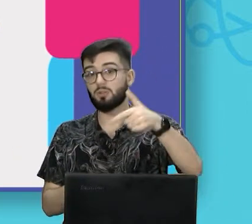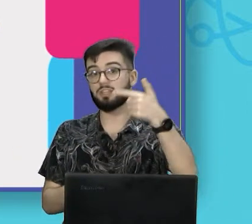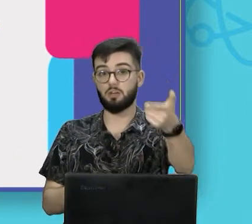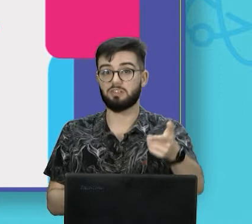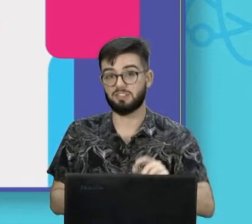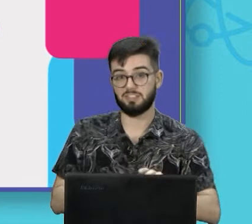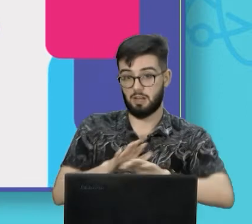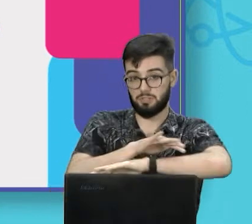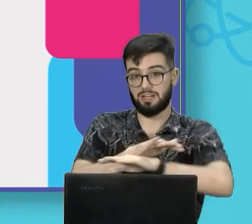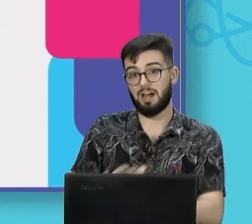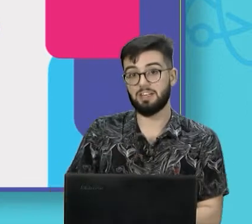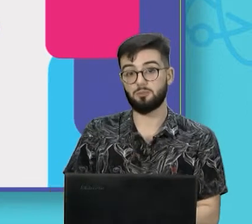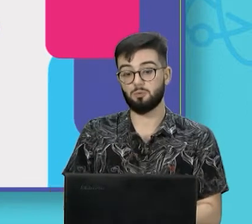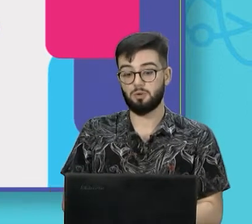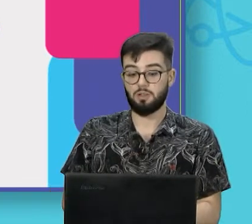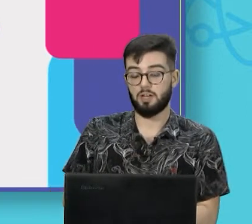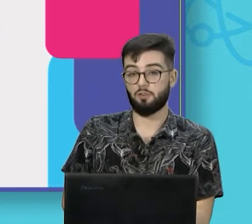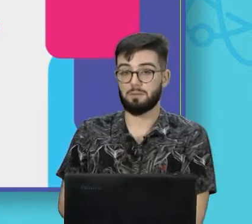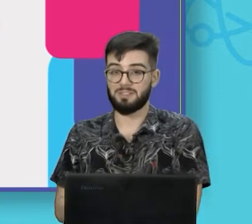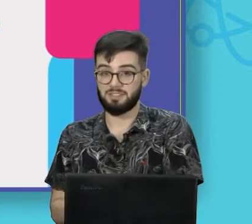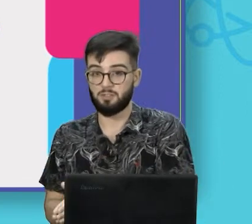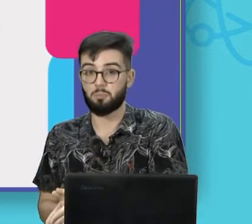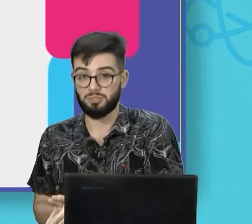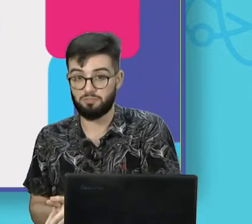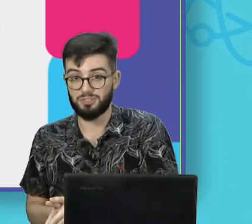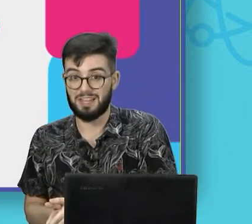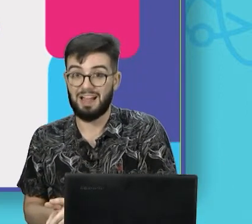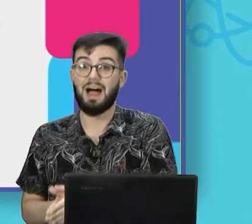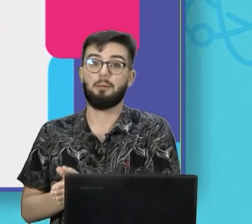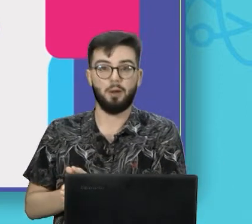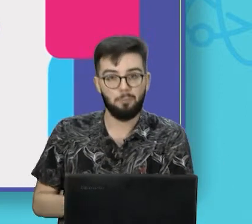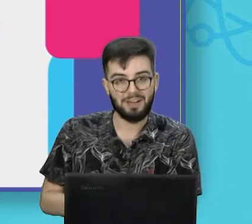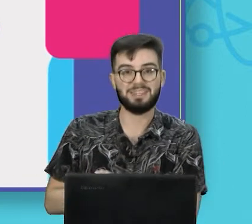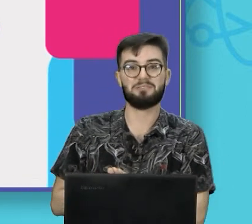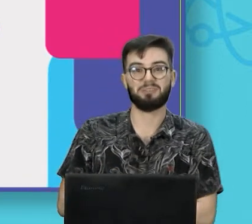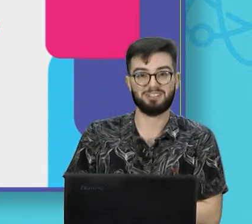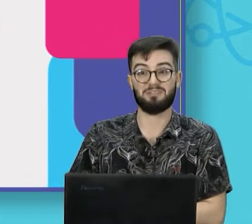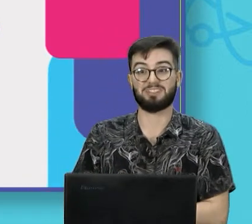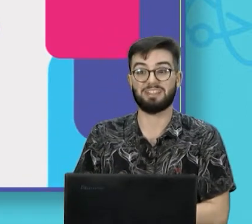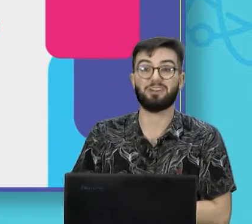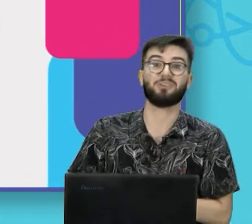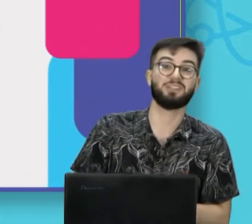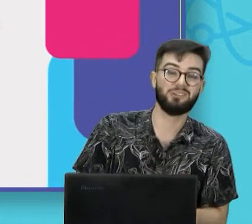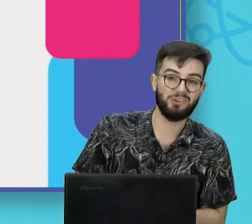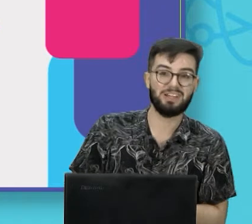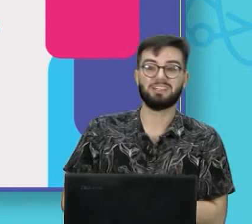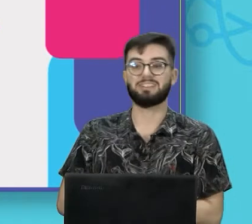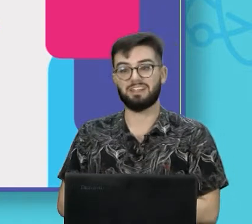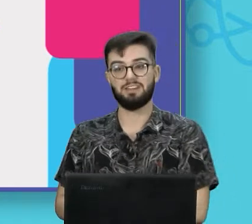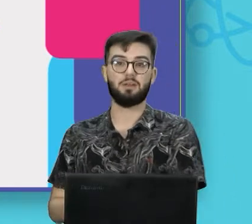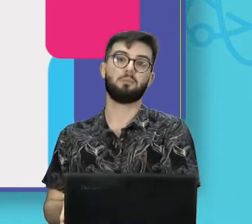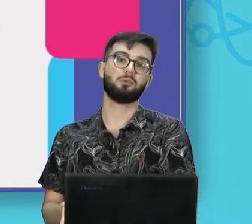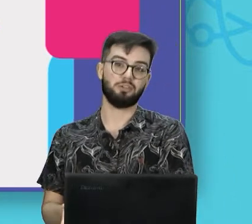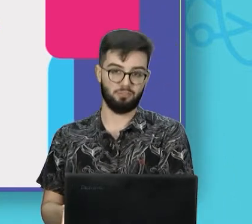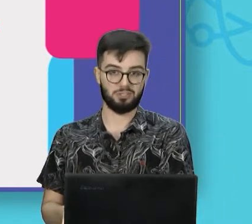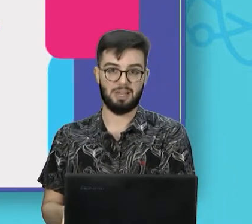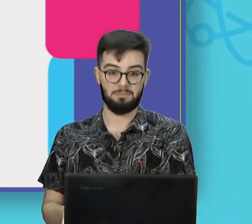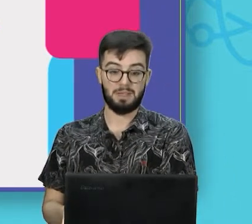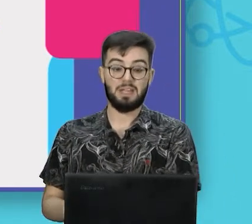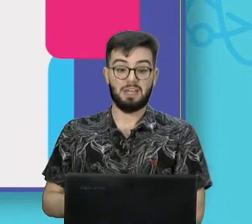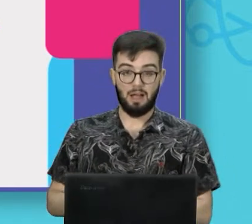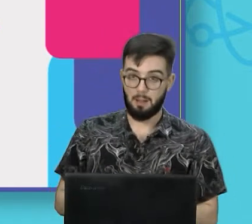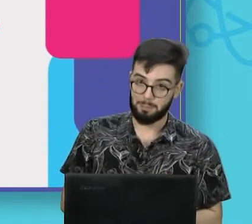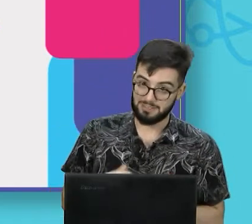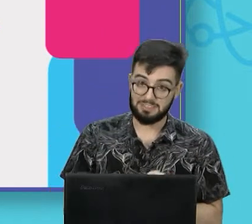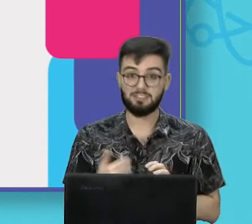apesar do critério censitário ter caído analfabeto ainda não podem votar a maior parte da população brasileira Continua sem poder